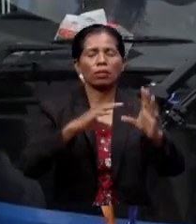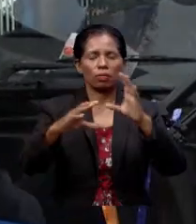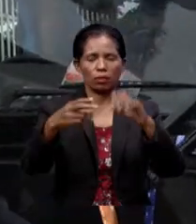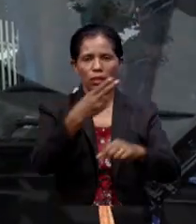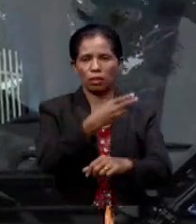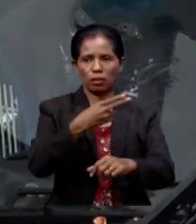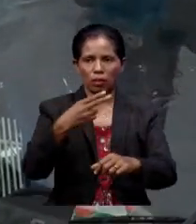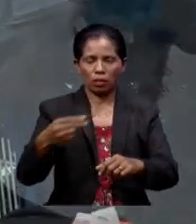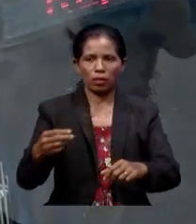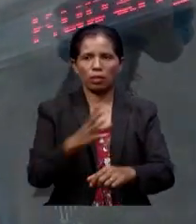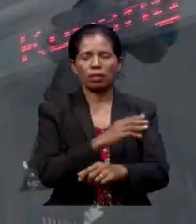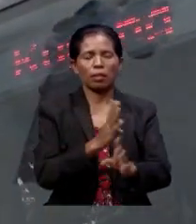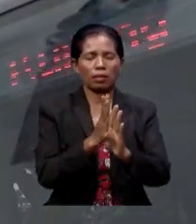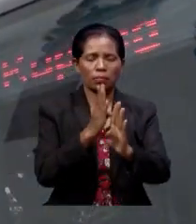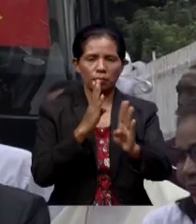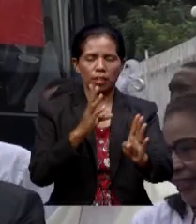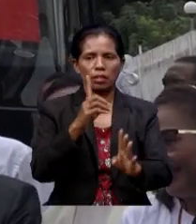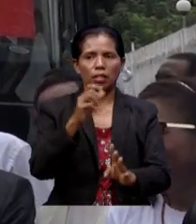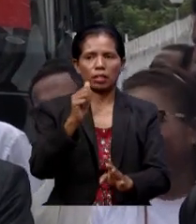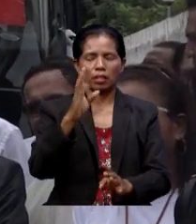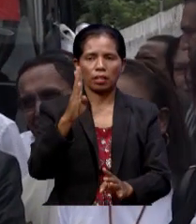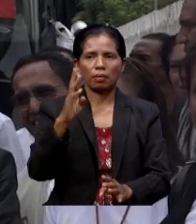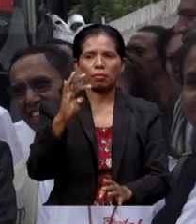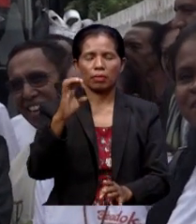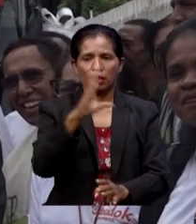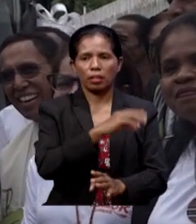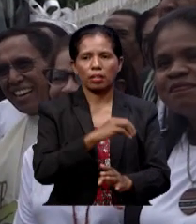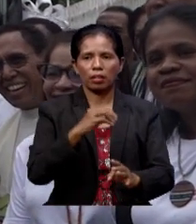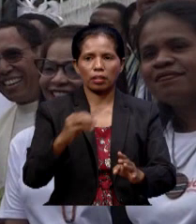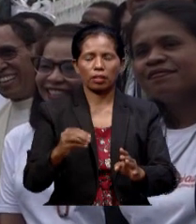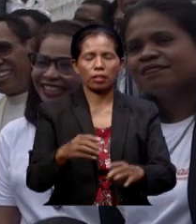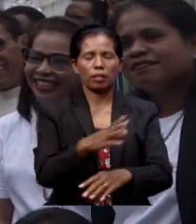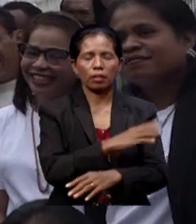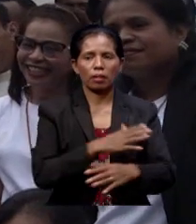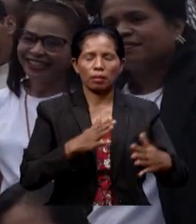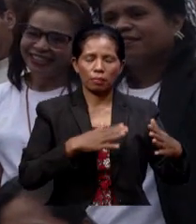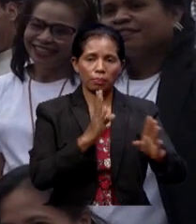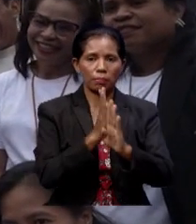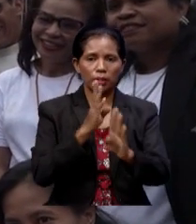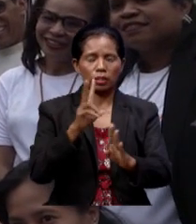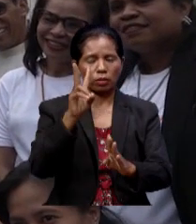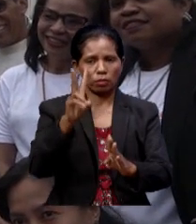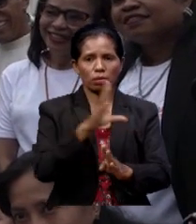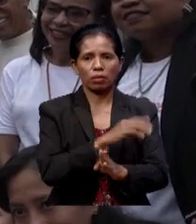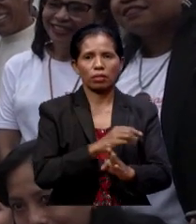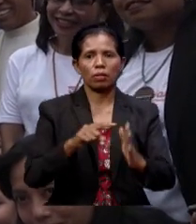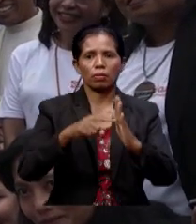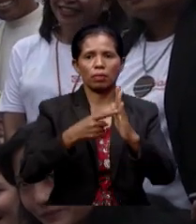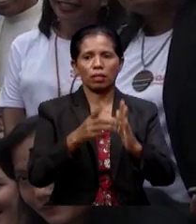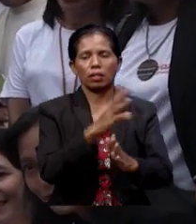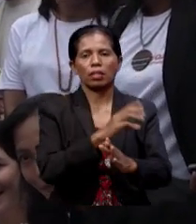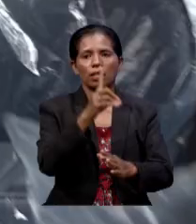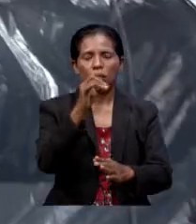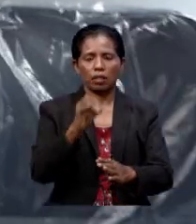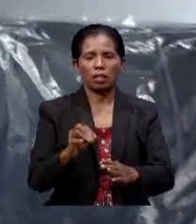Indonésia MOS lança Bis Damri. Há foi lançamento autocarro Babadoca Express no Damri, se há a operação Dili Kupang